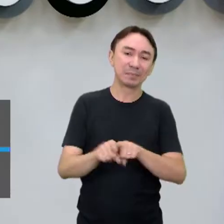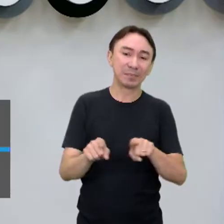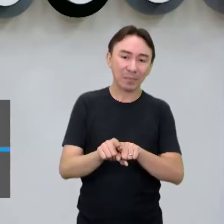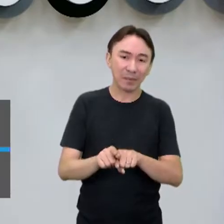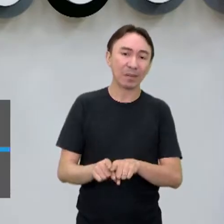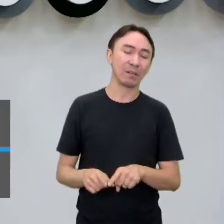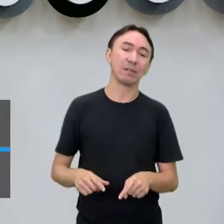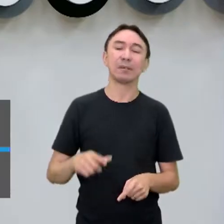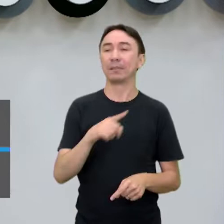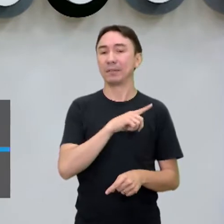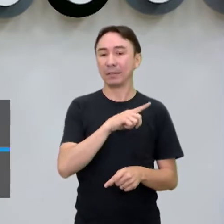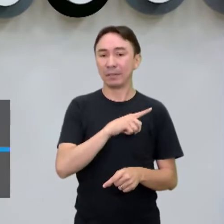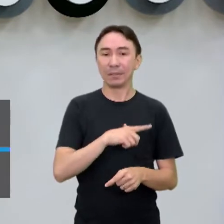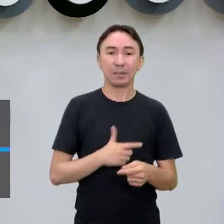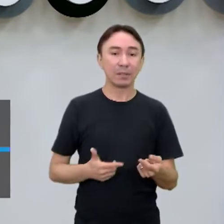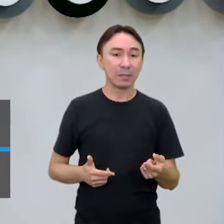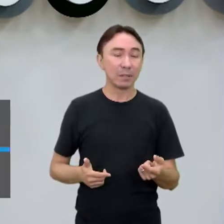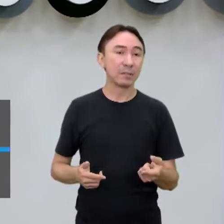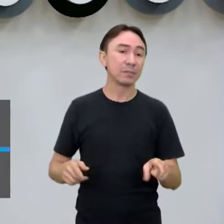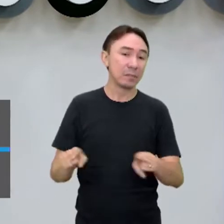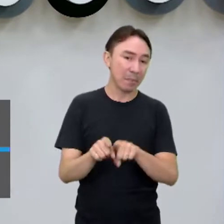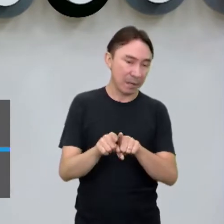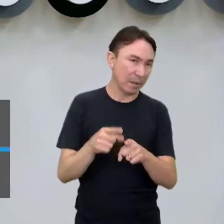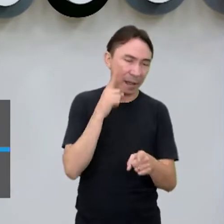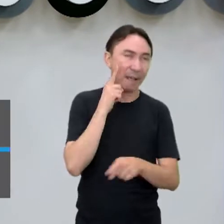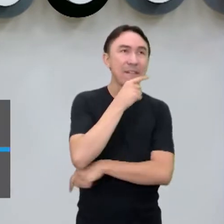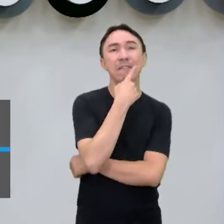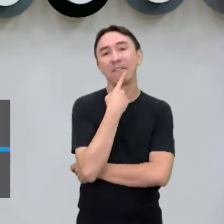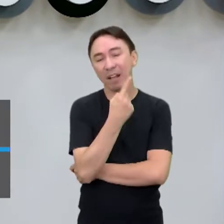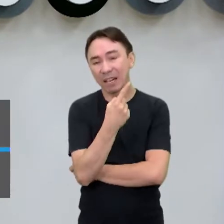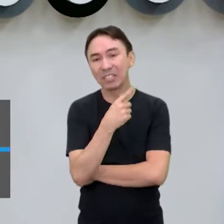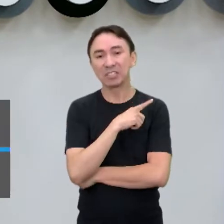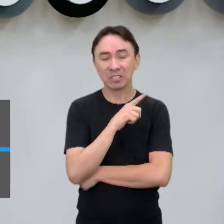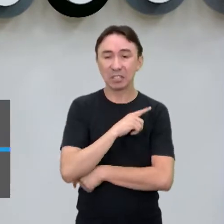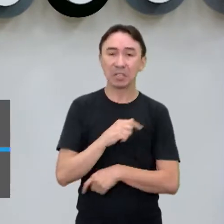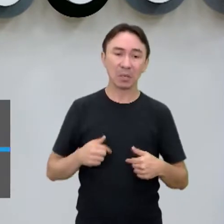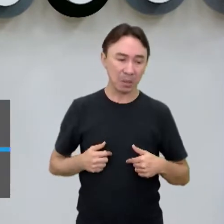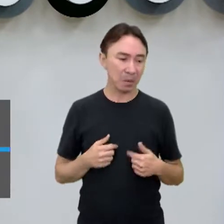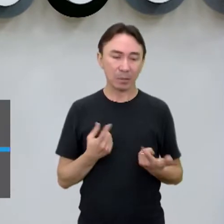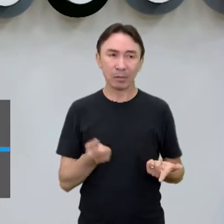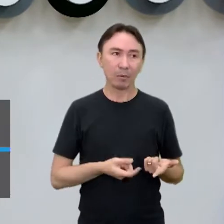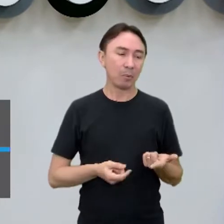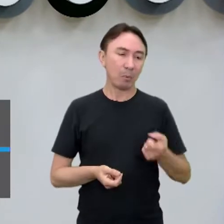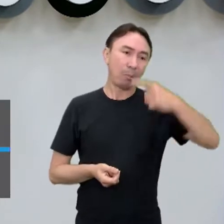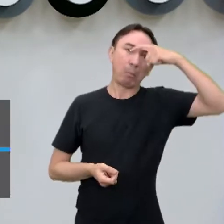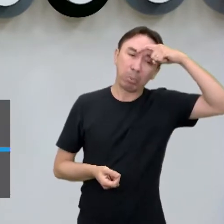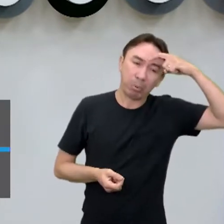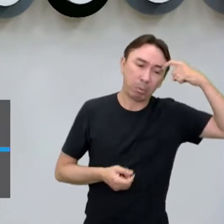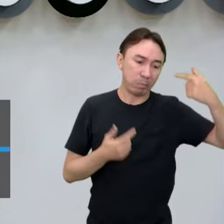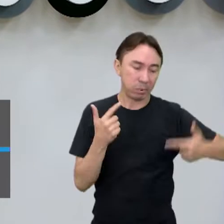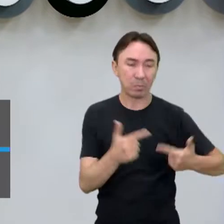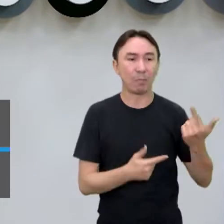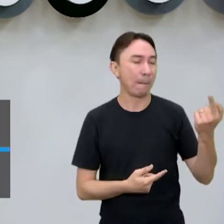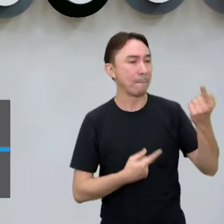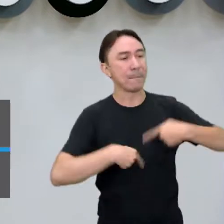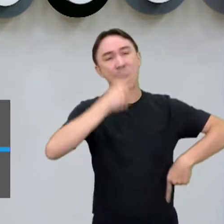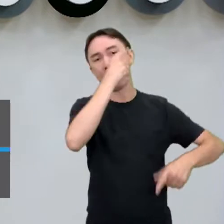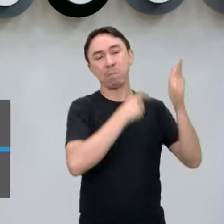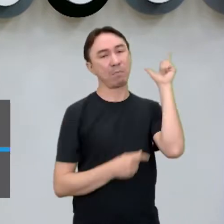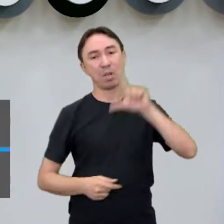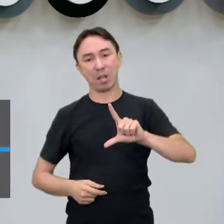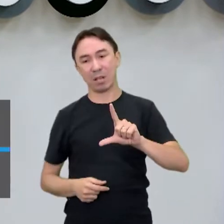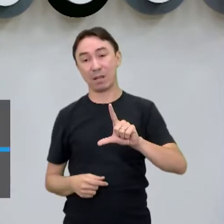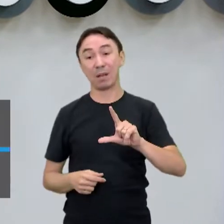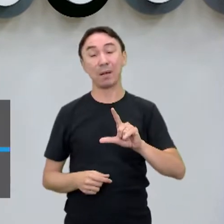muito ela acoplada à ideia de meritocracia. Né? Que é essa questão de que você conquista pelos seus méritos, né? E nisso você já